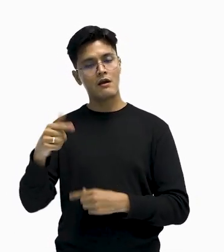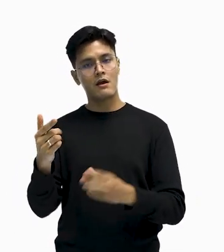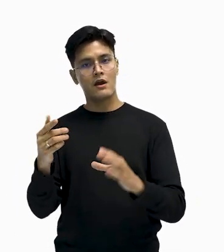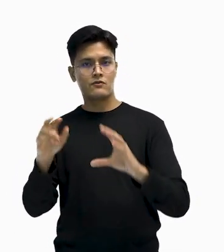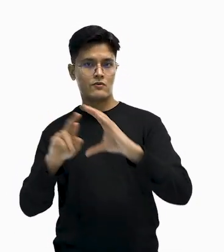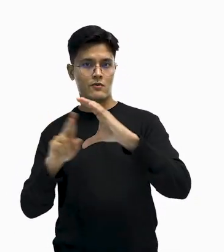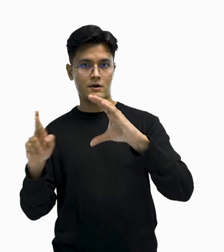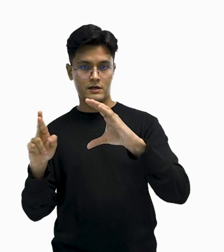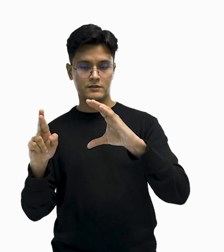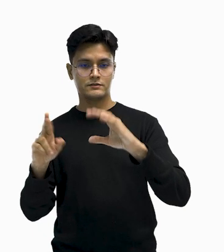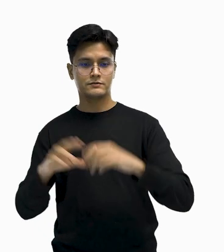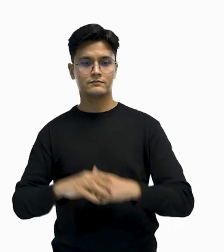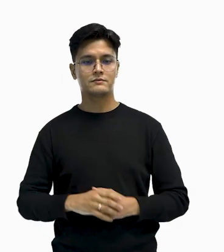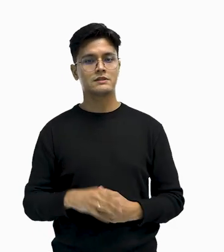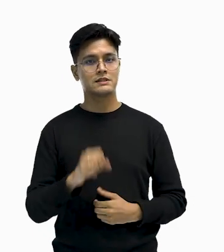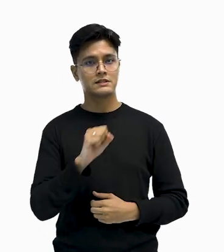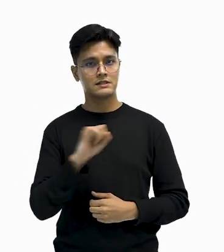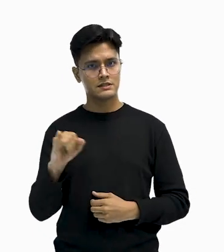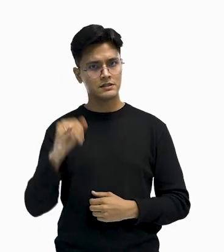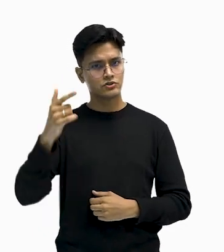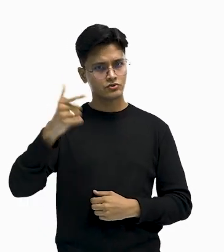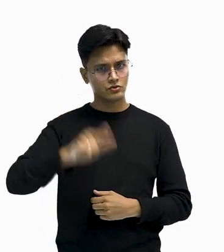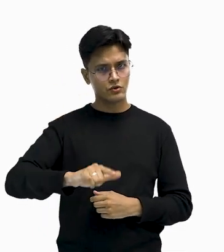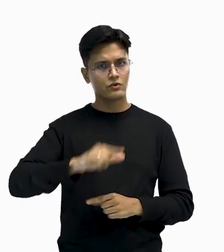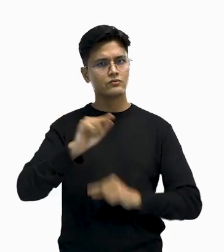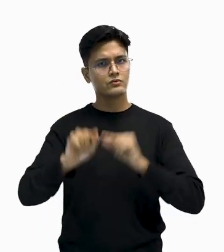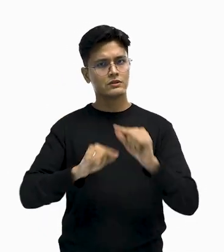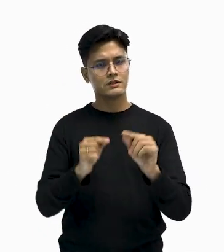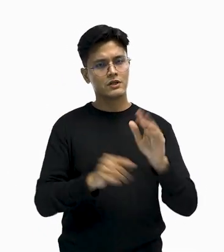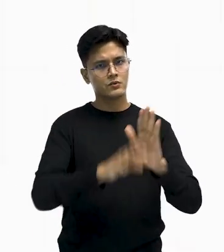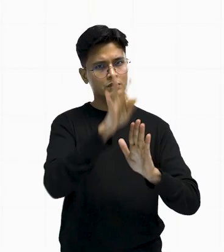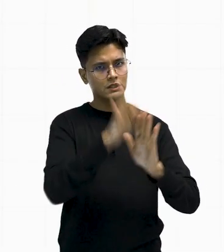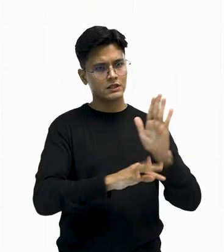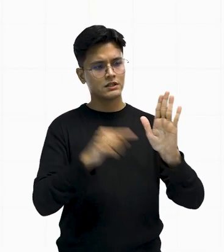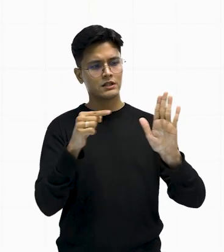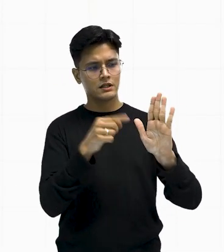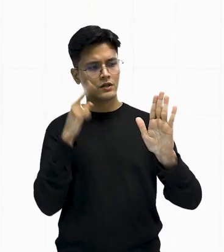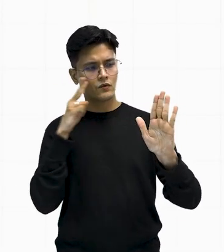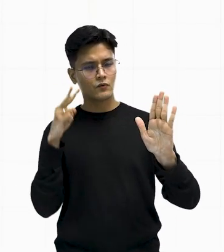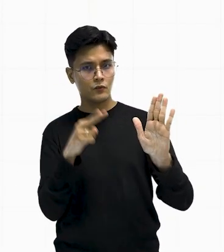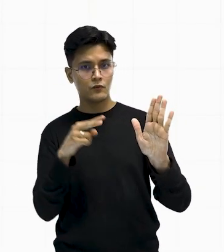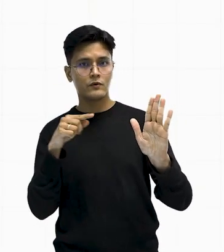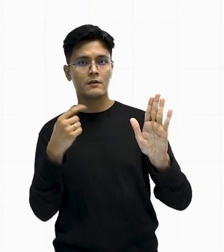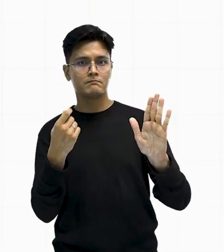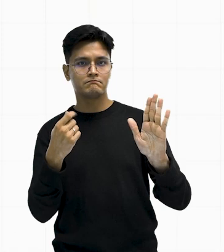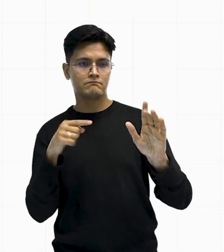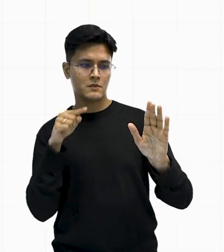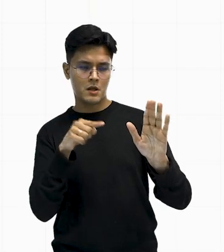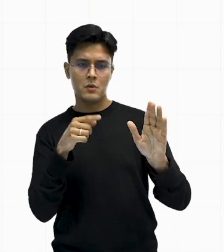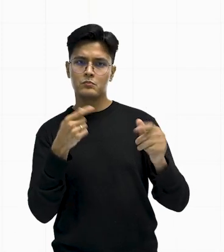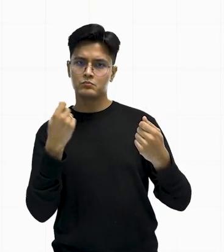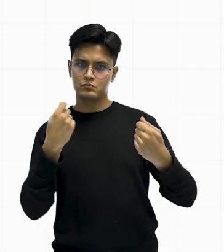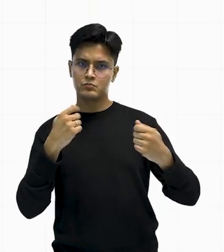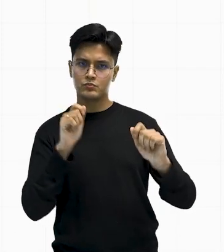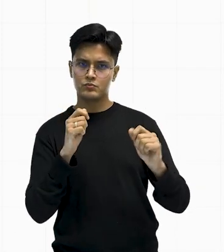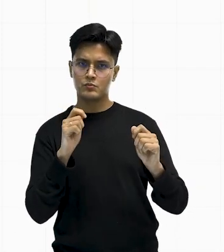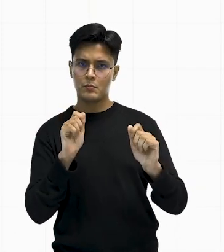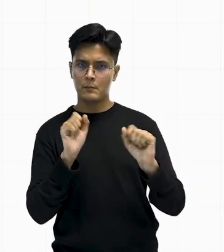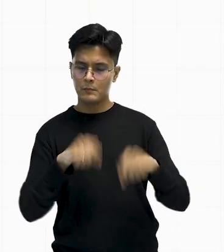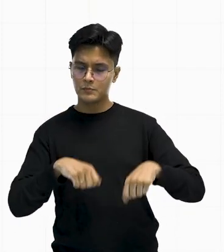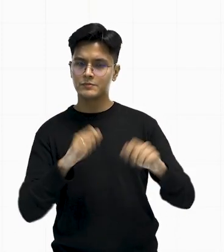raio. Se a gente voltar aqui para o texto da questão, a gente verifica que em nenhum momento